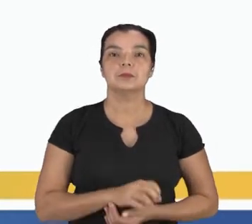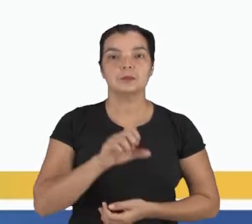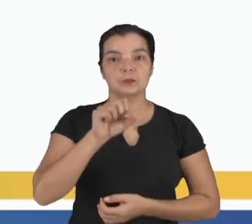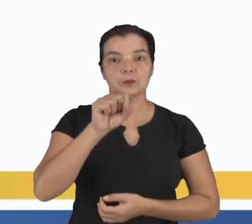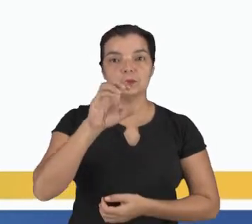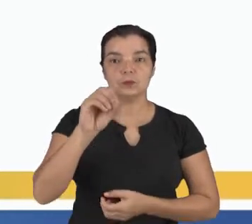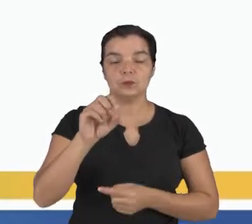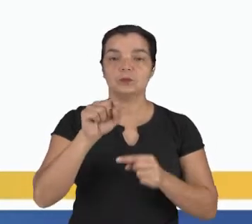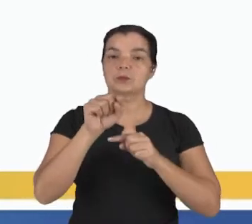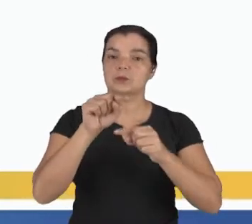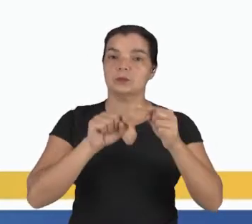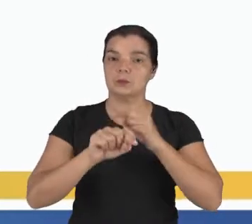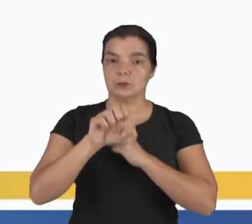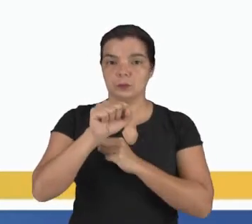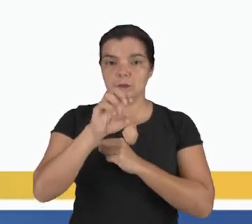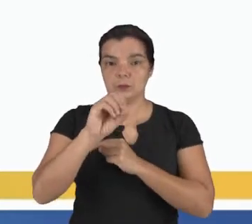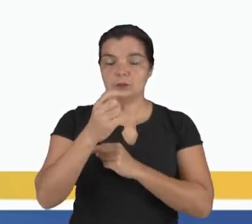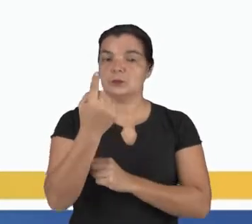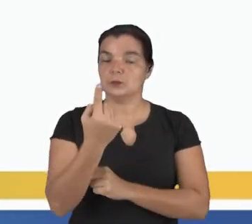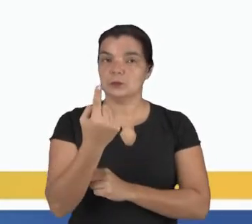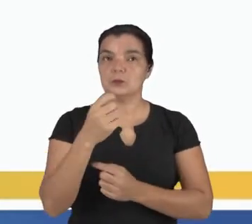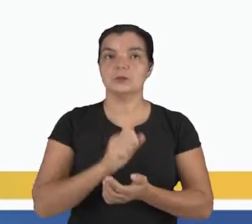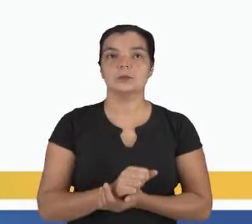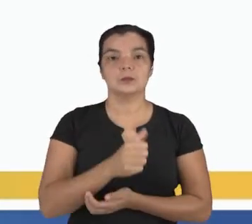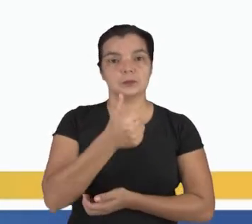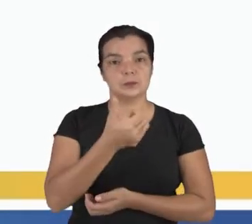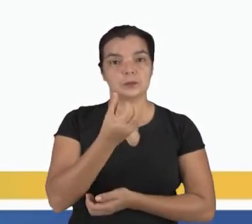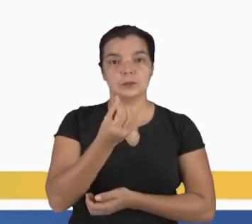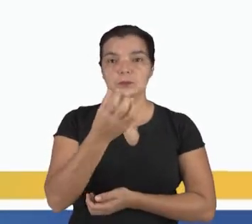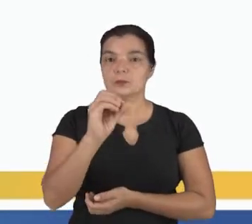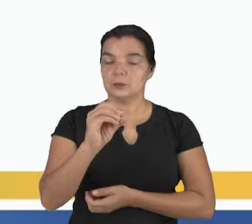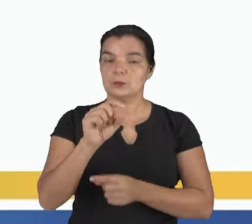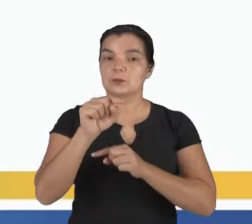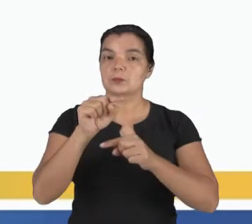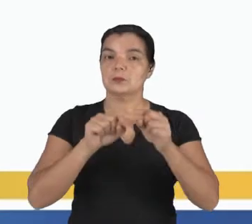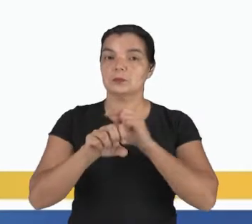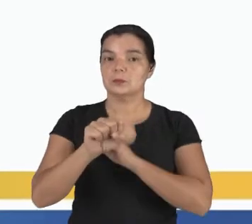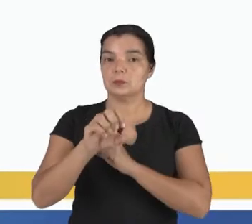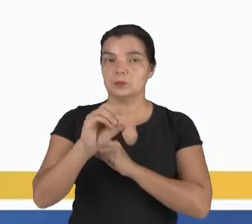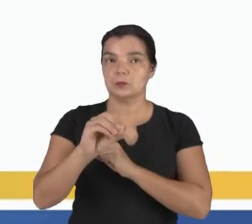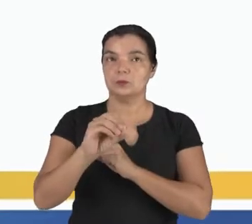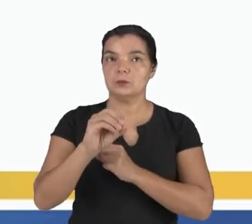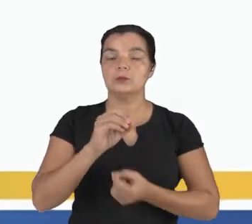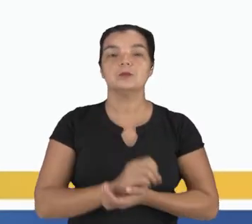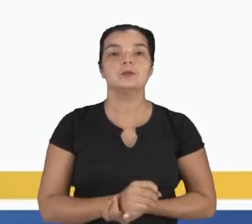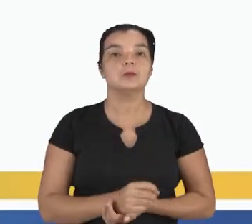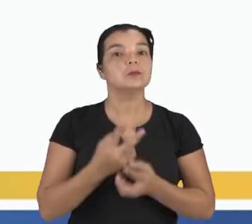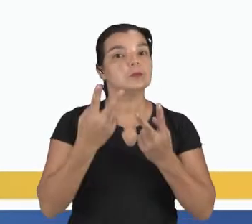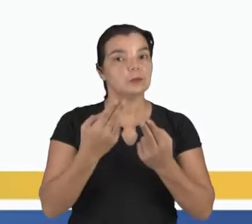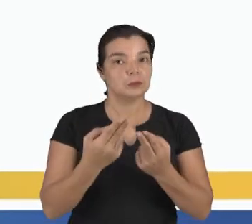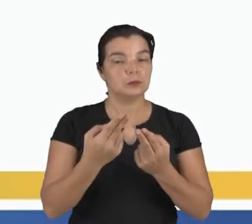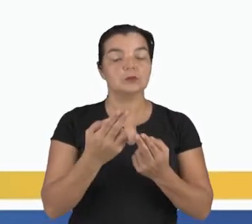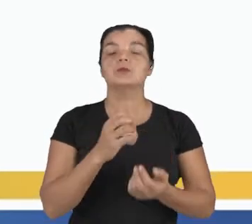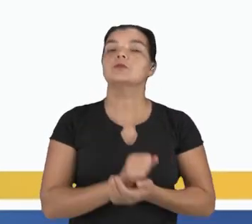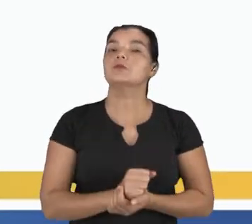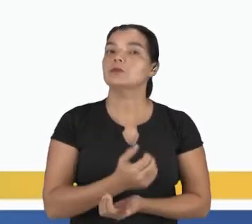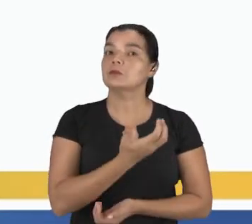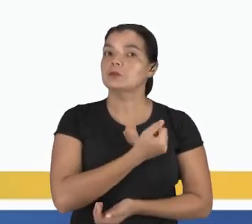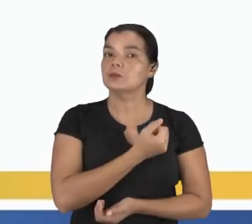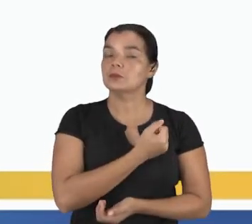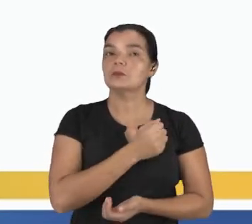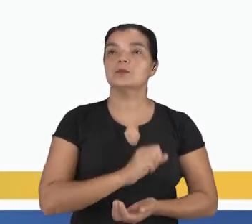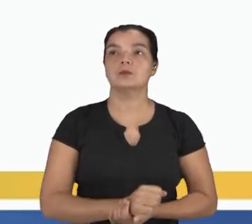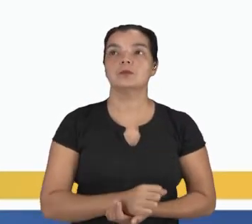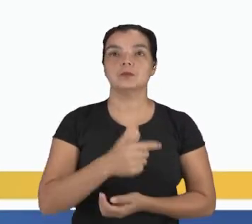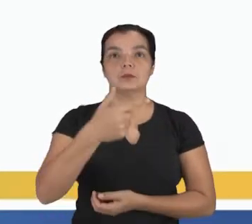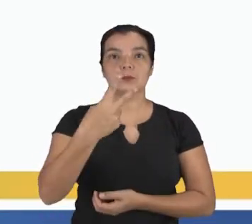80 por 80 vai dar 1. E 160 por 80, porque tem que ser o mesmo valor do numerador,